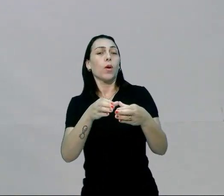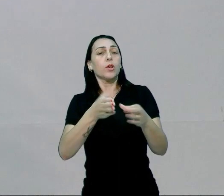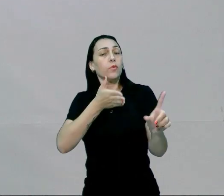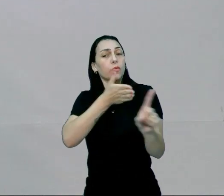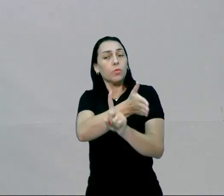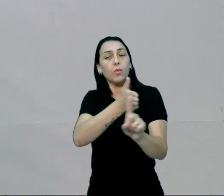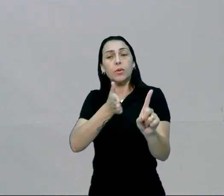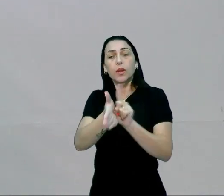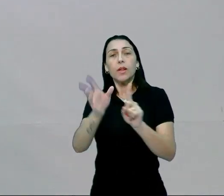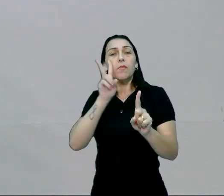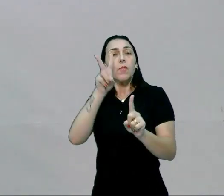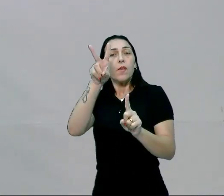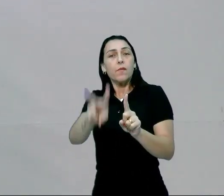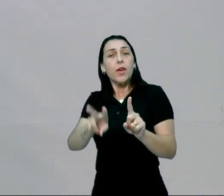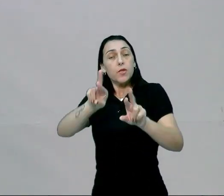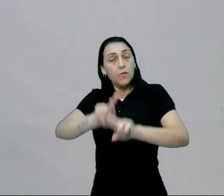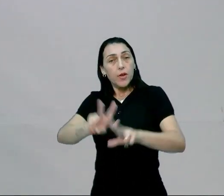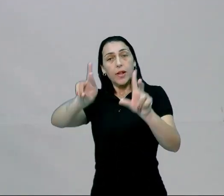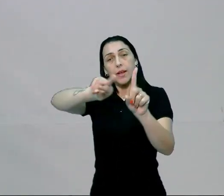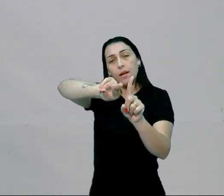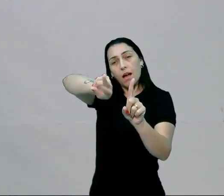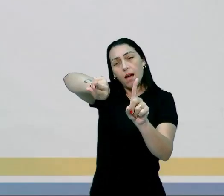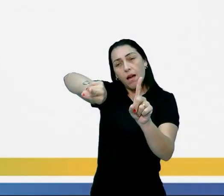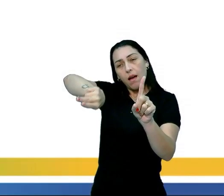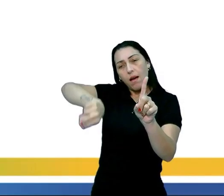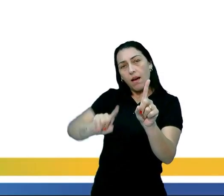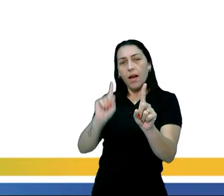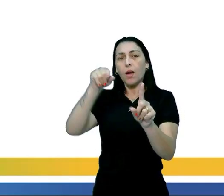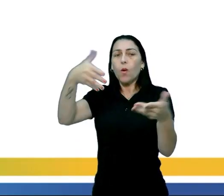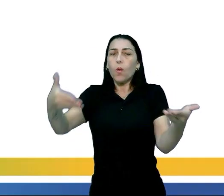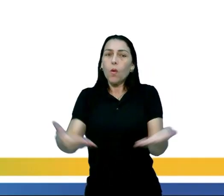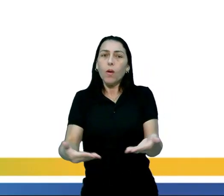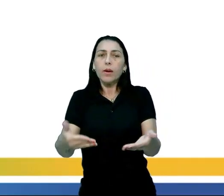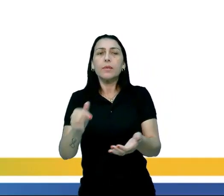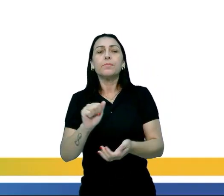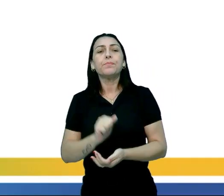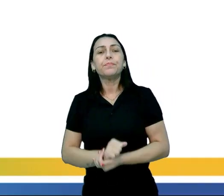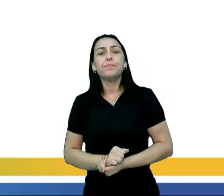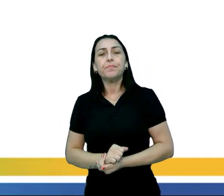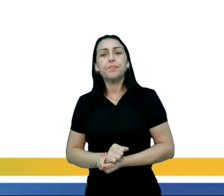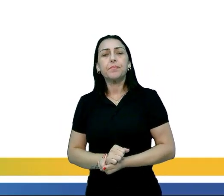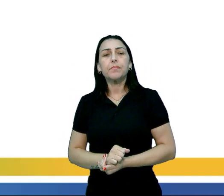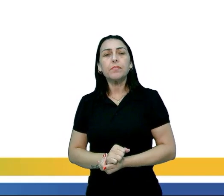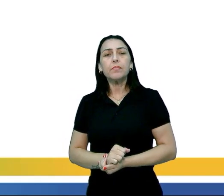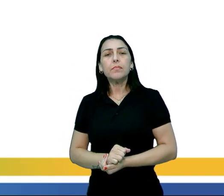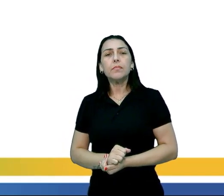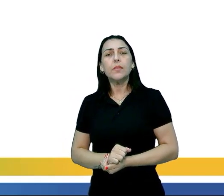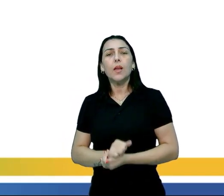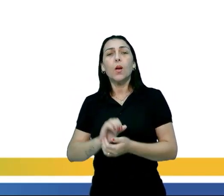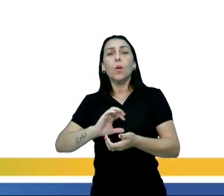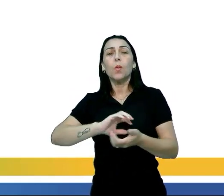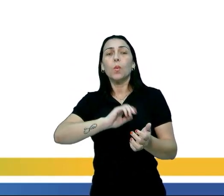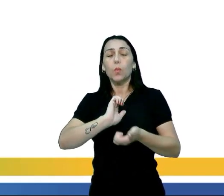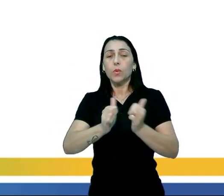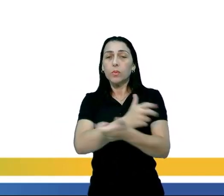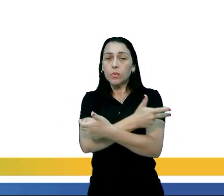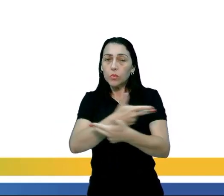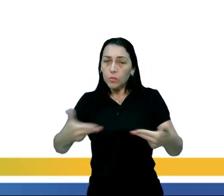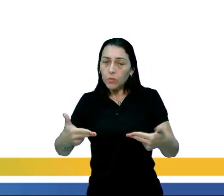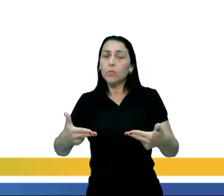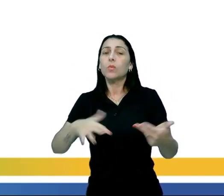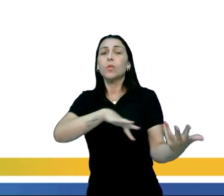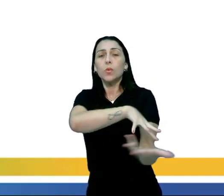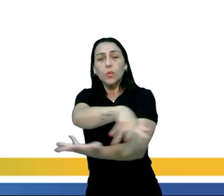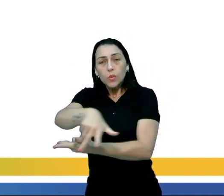modalidades. Então a gente vai ver e diferenciar cada uma delas agora. Vamos lá, ó. O esporte no mundo. Nesse sentido,